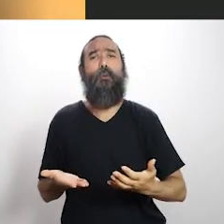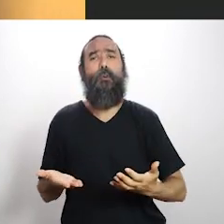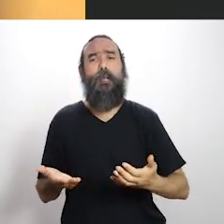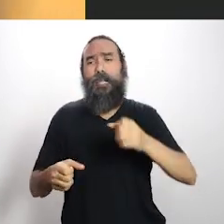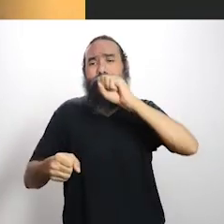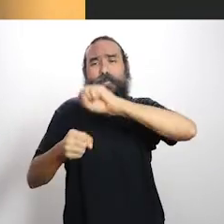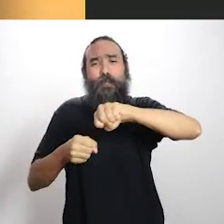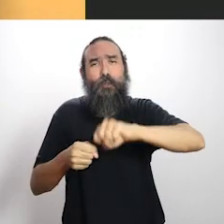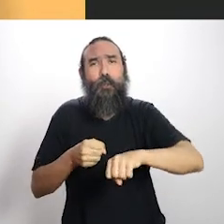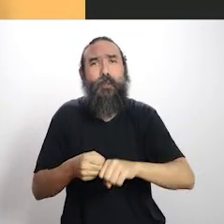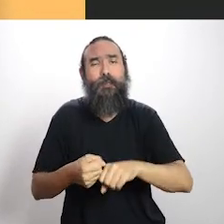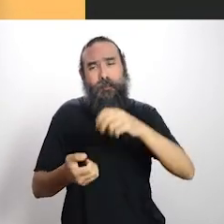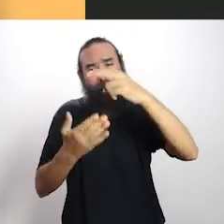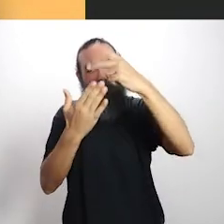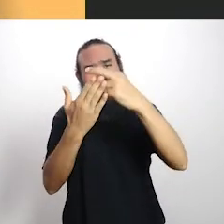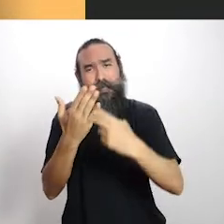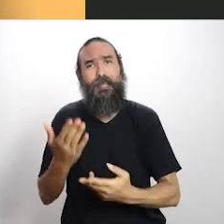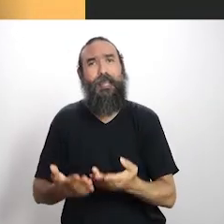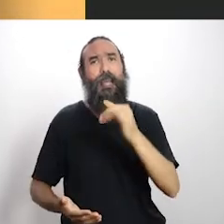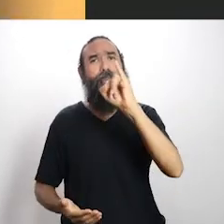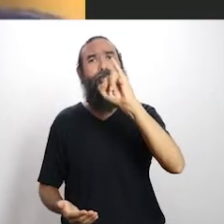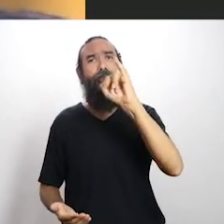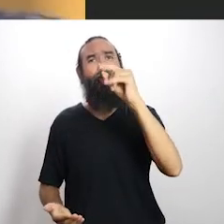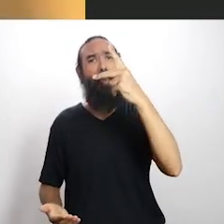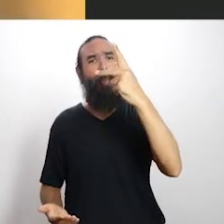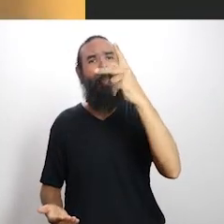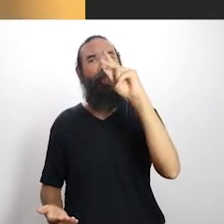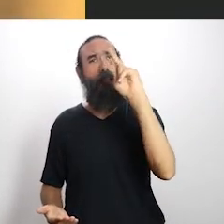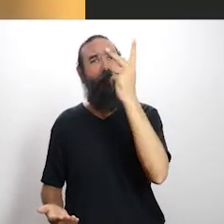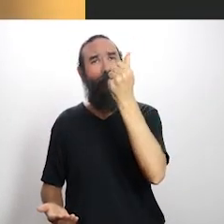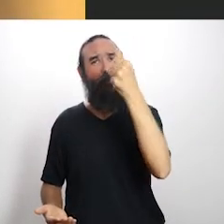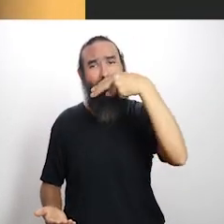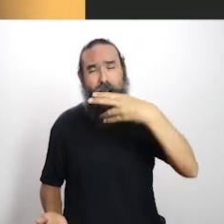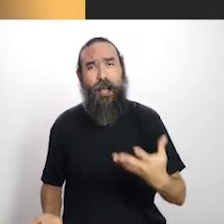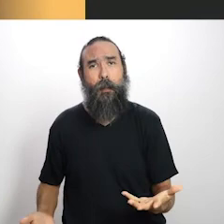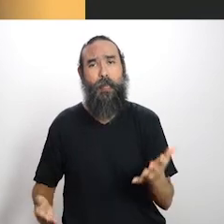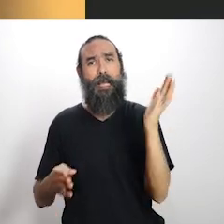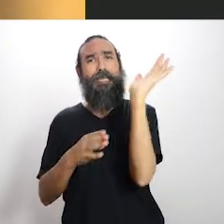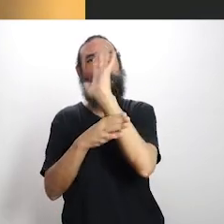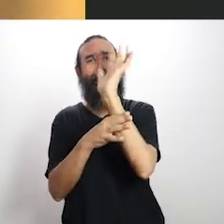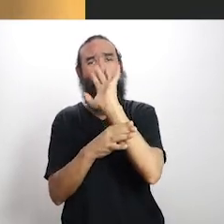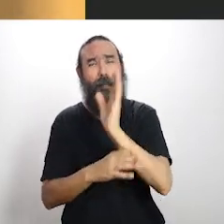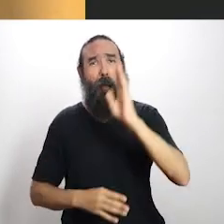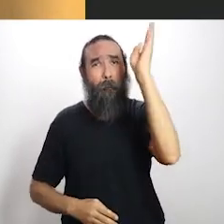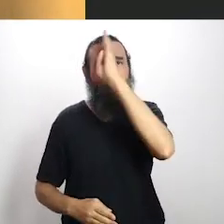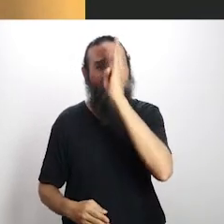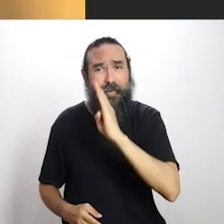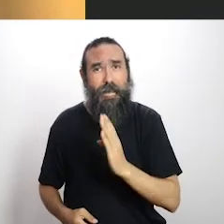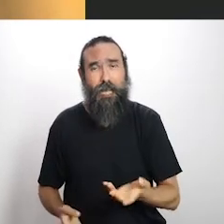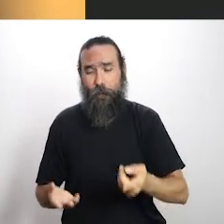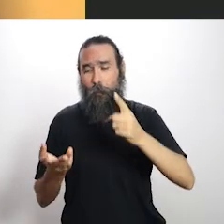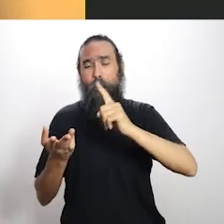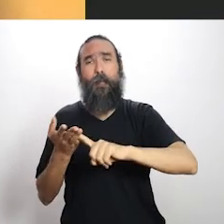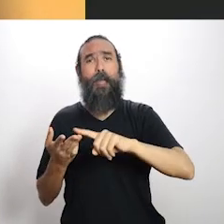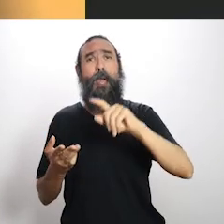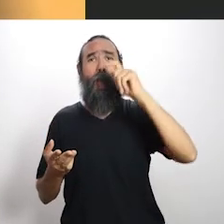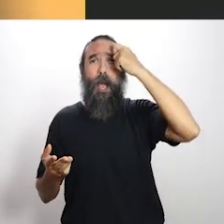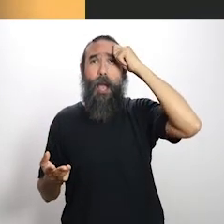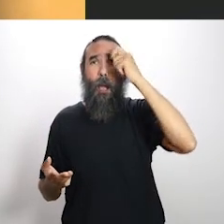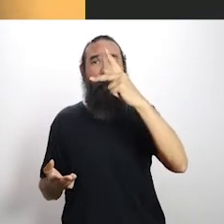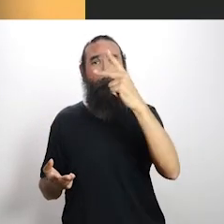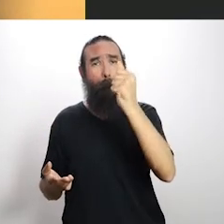a Casa Rui Barbosa então a gente está vivendo um momento dramático na cultura muitas áreas ficarão